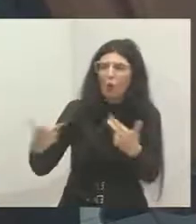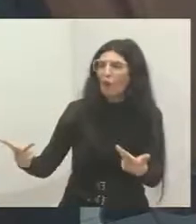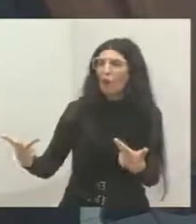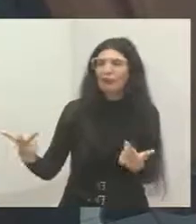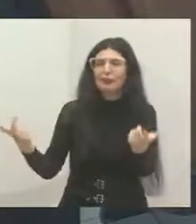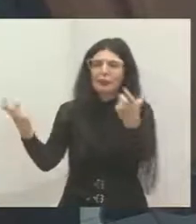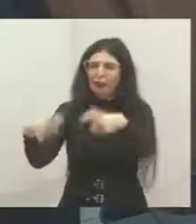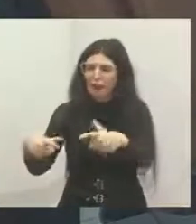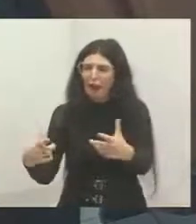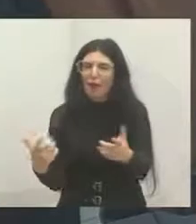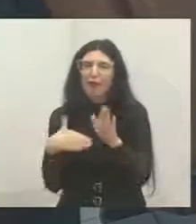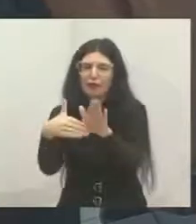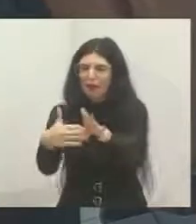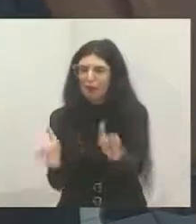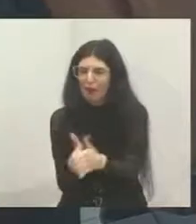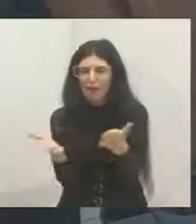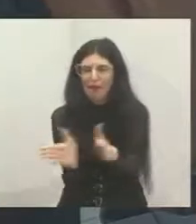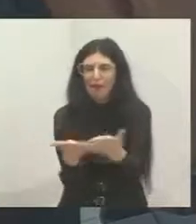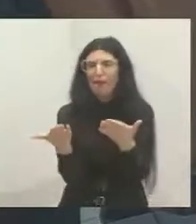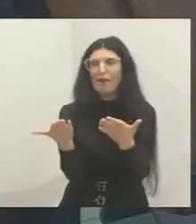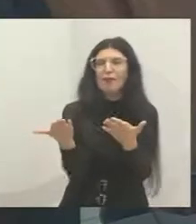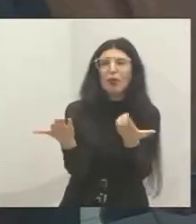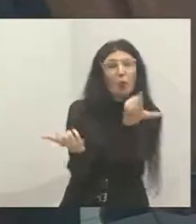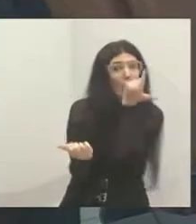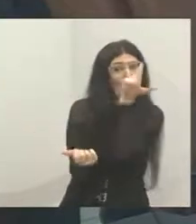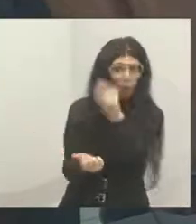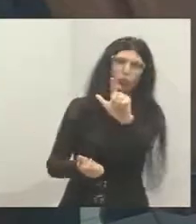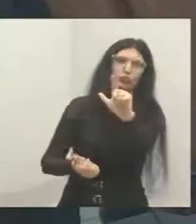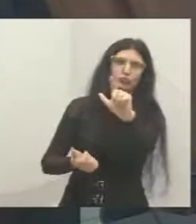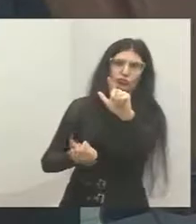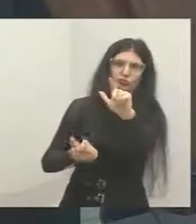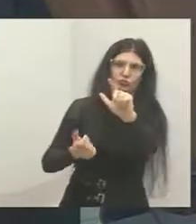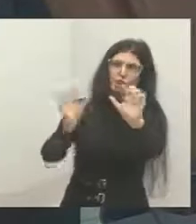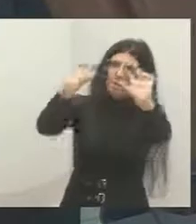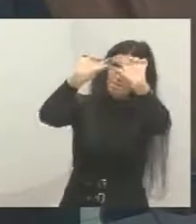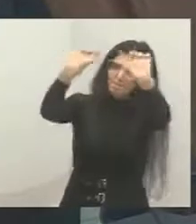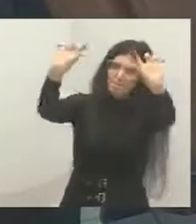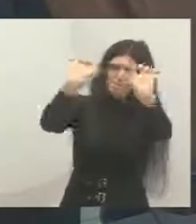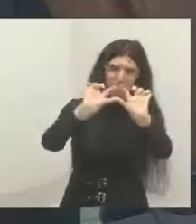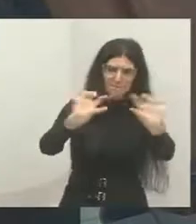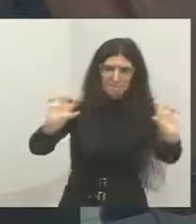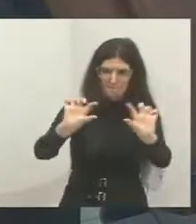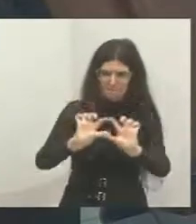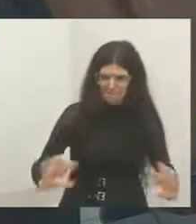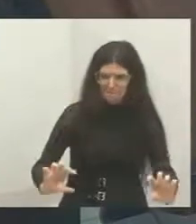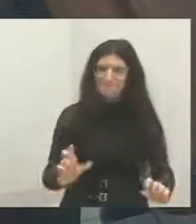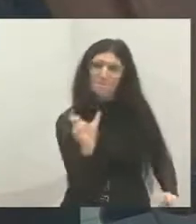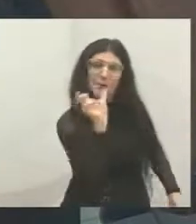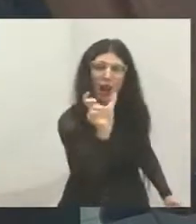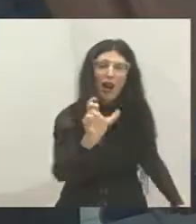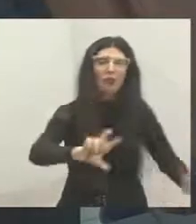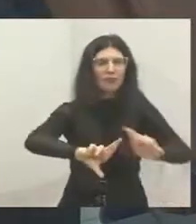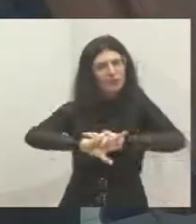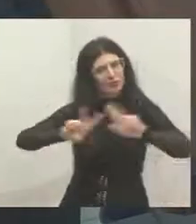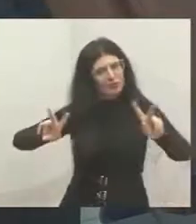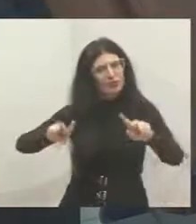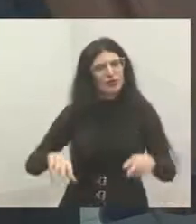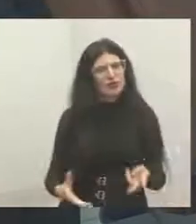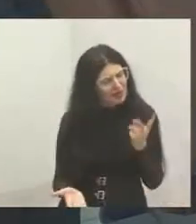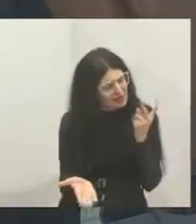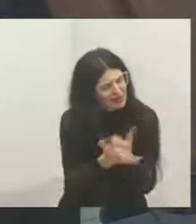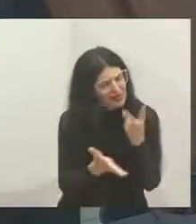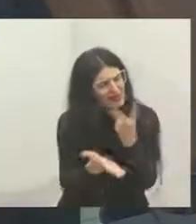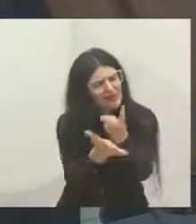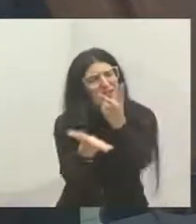fez, tá aqui, que é bem detalhado até o dia 18 de julho que eu olhei. Eu acompanho direto essas